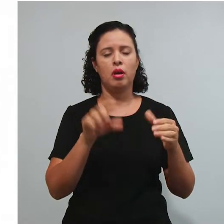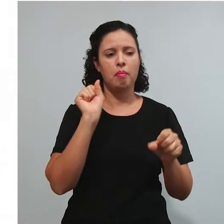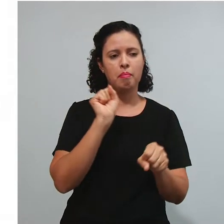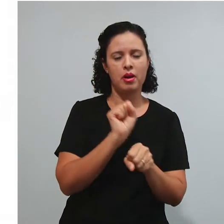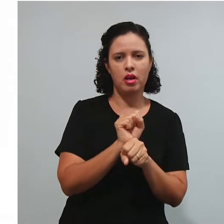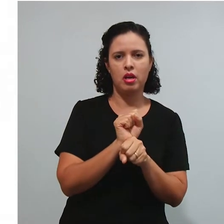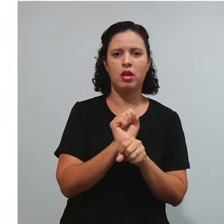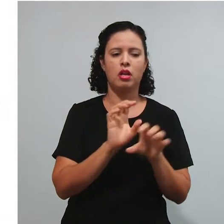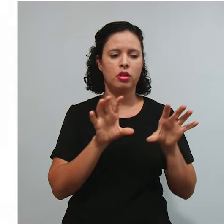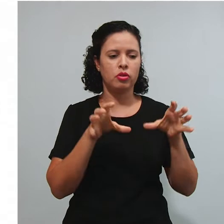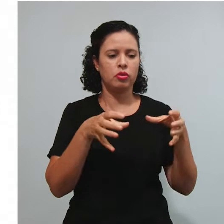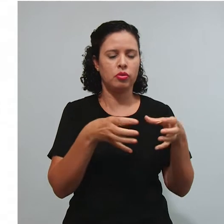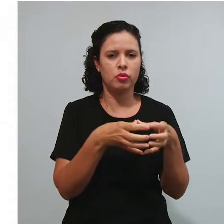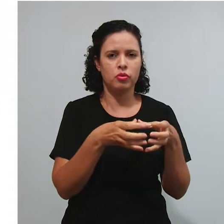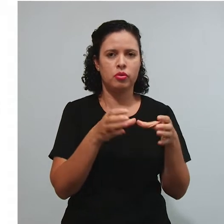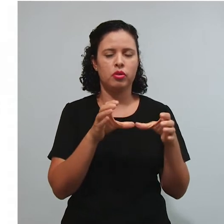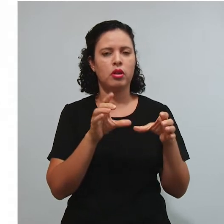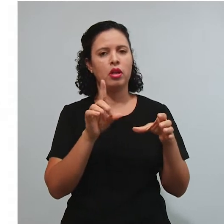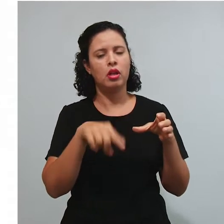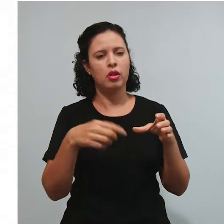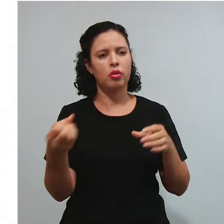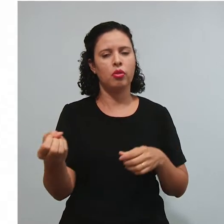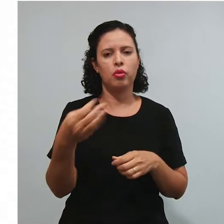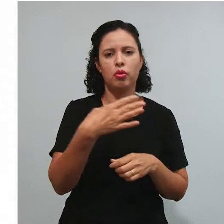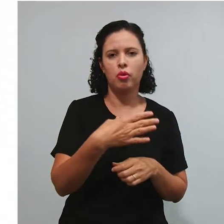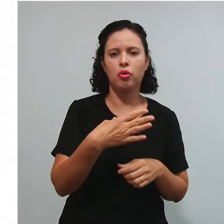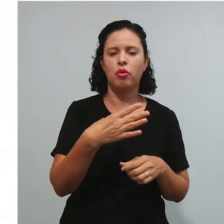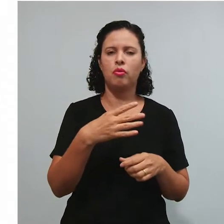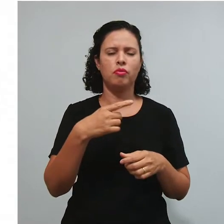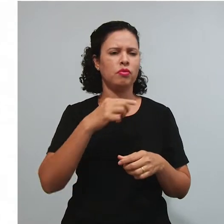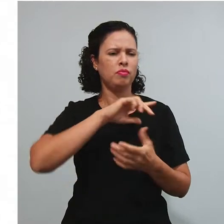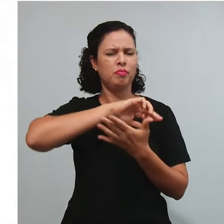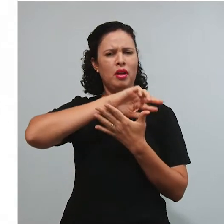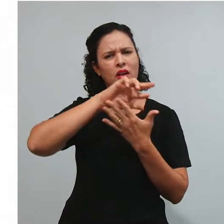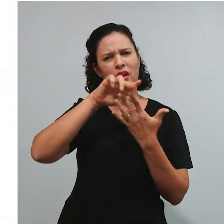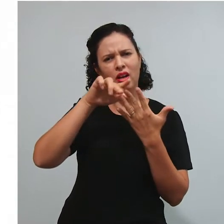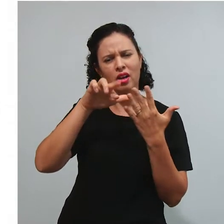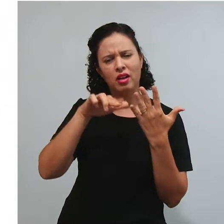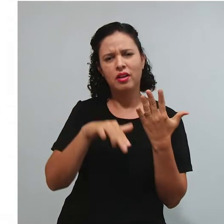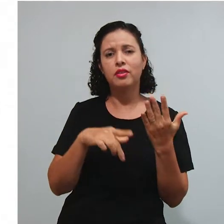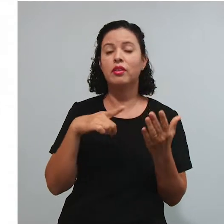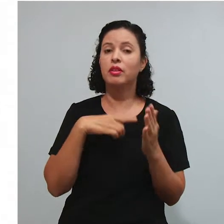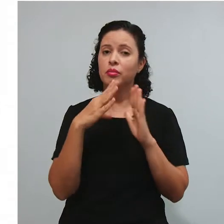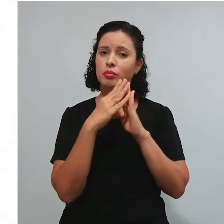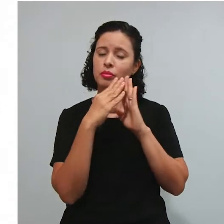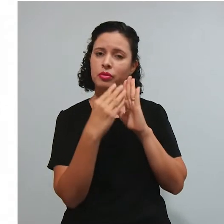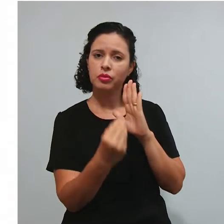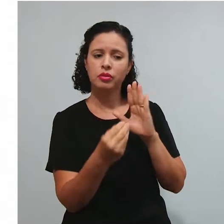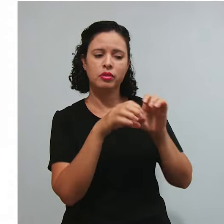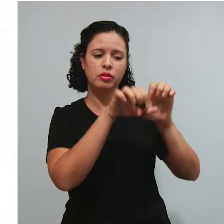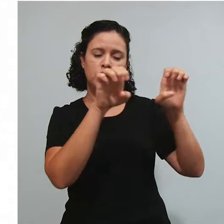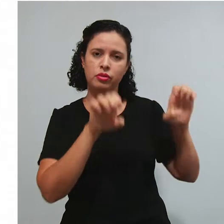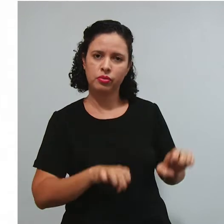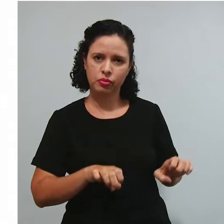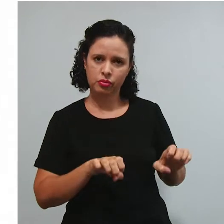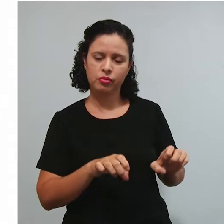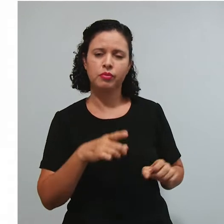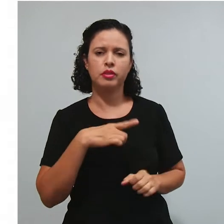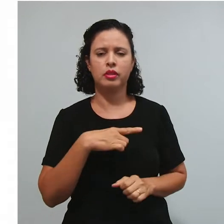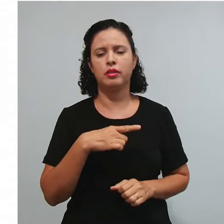staff, comissões, inovativa, matriz, etc. Existem vários modelos de estrutura,